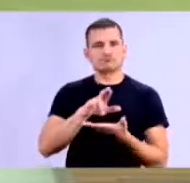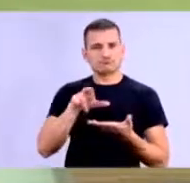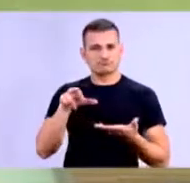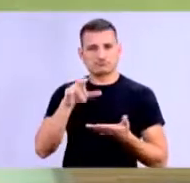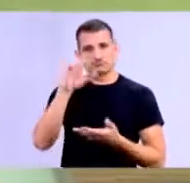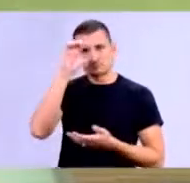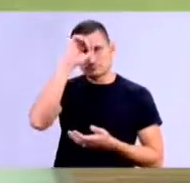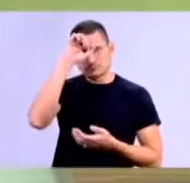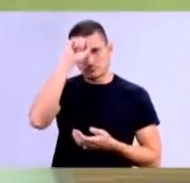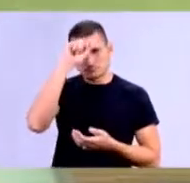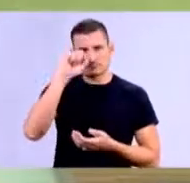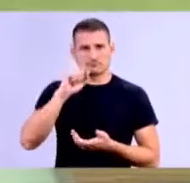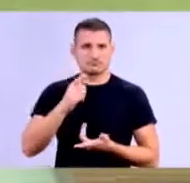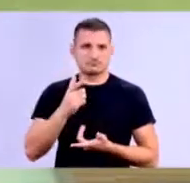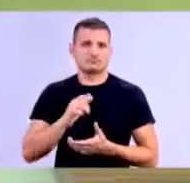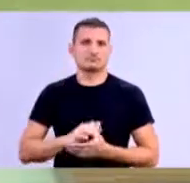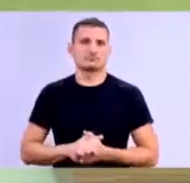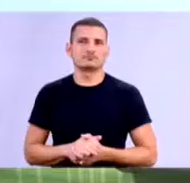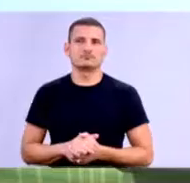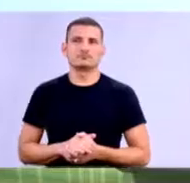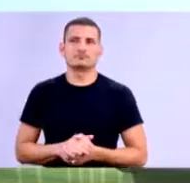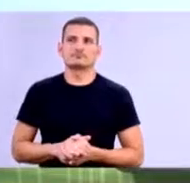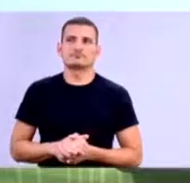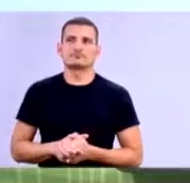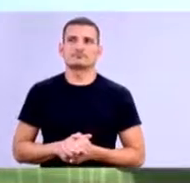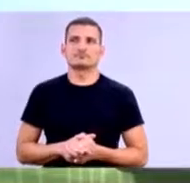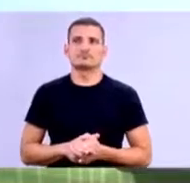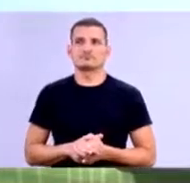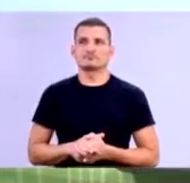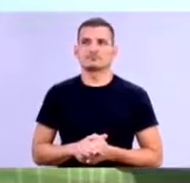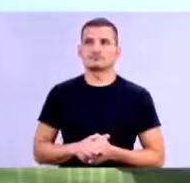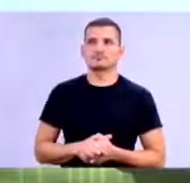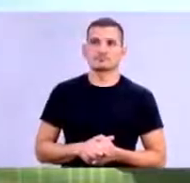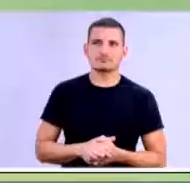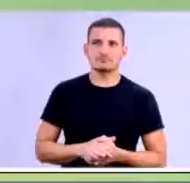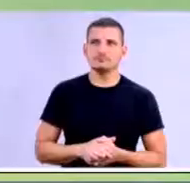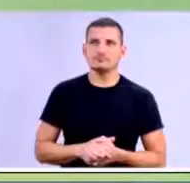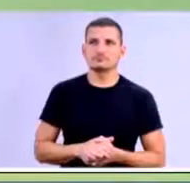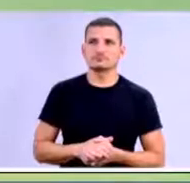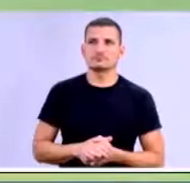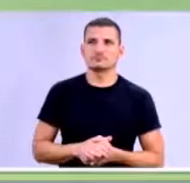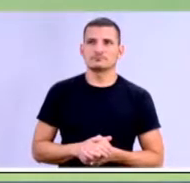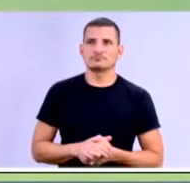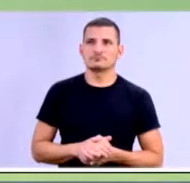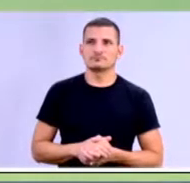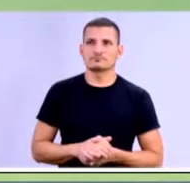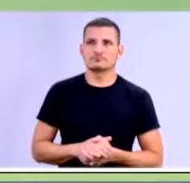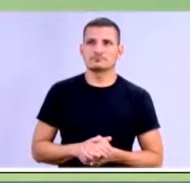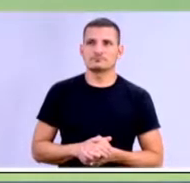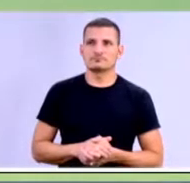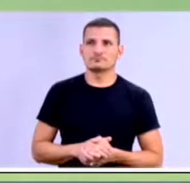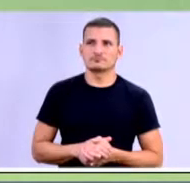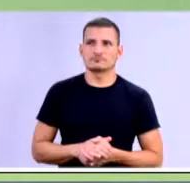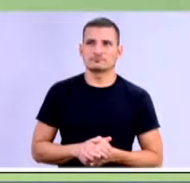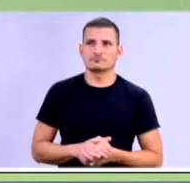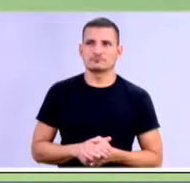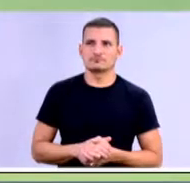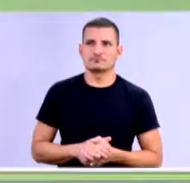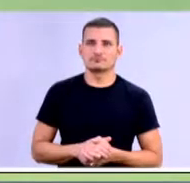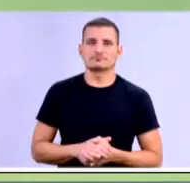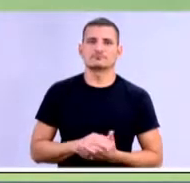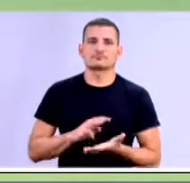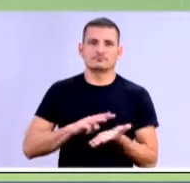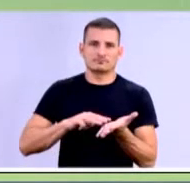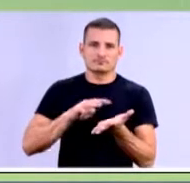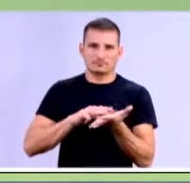aprendizagem que tem essa maior independência. Isso mesmo. Agora, passando para a metodologia